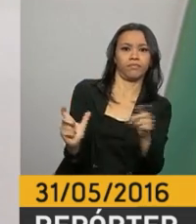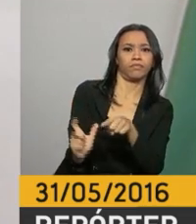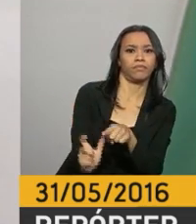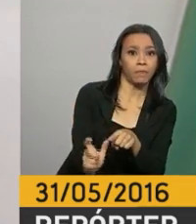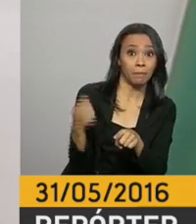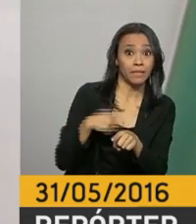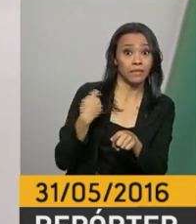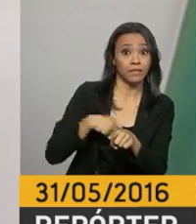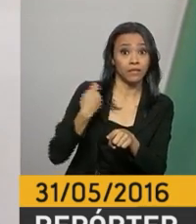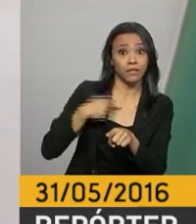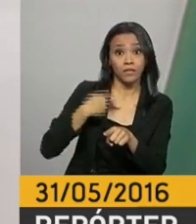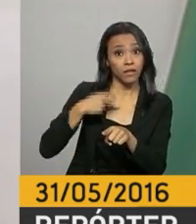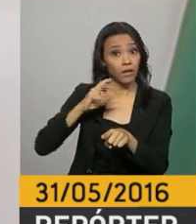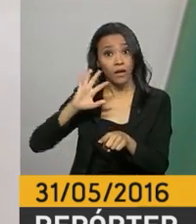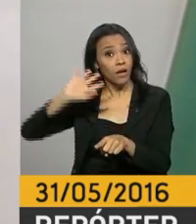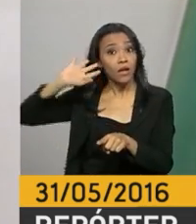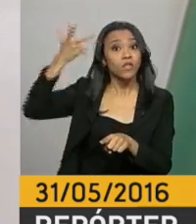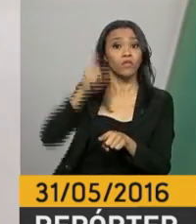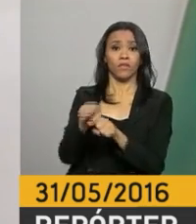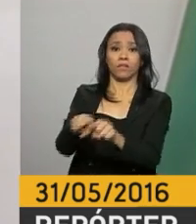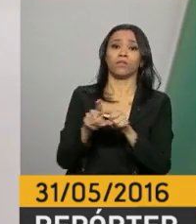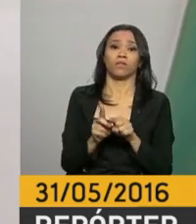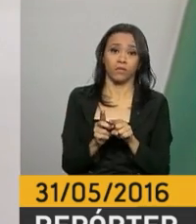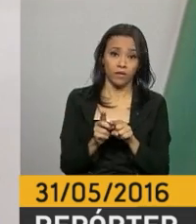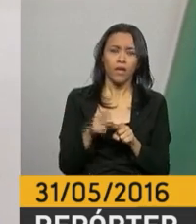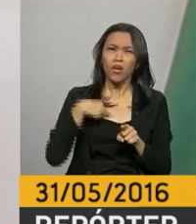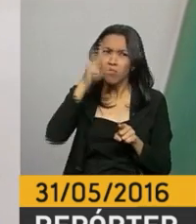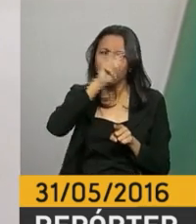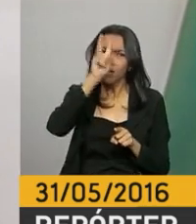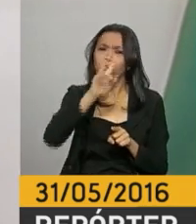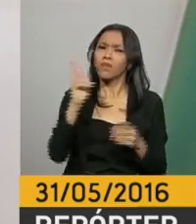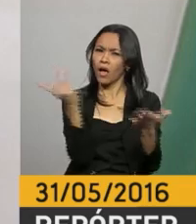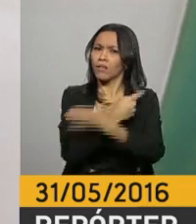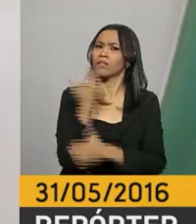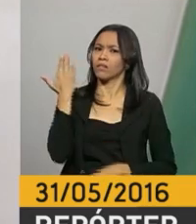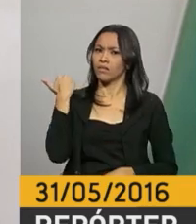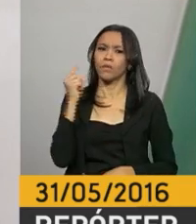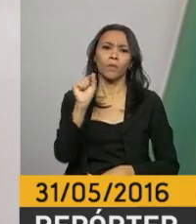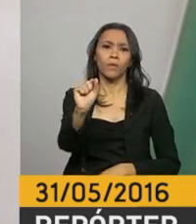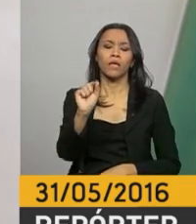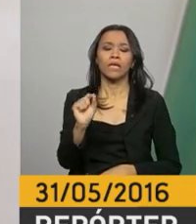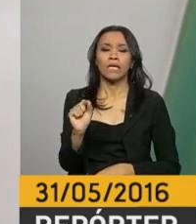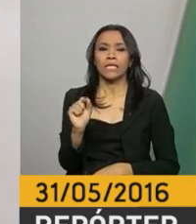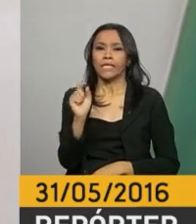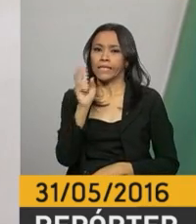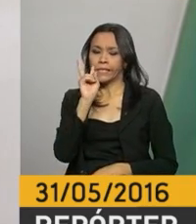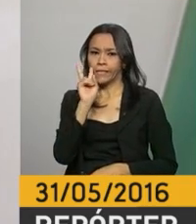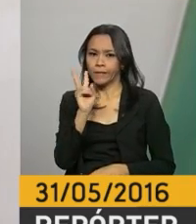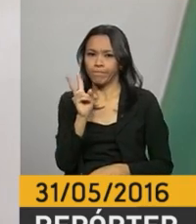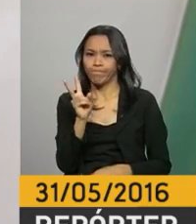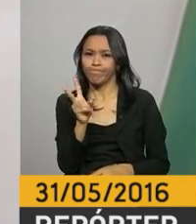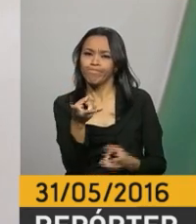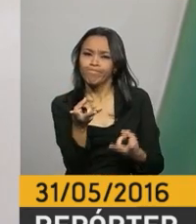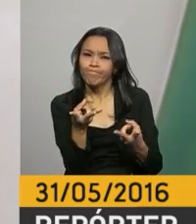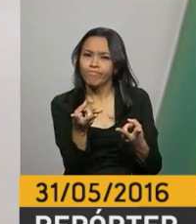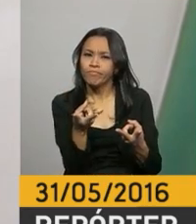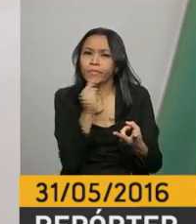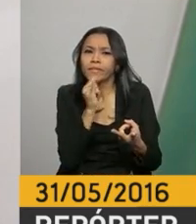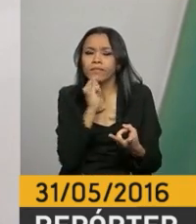deve correr para tomar providência. Eu me recordo que houve uma ocasião em que se verificaram atentados de natureza